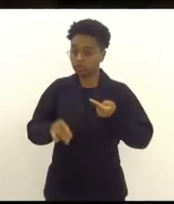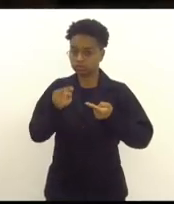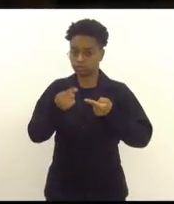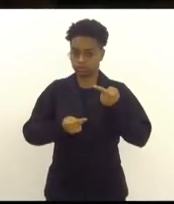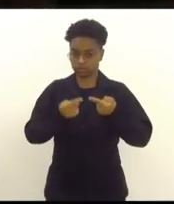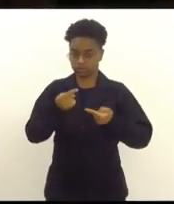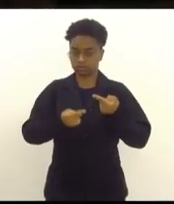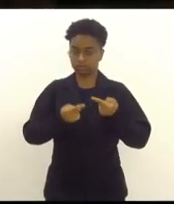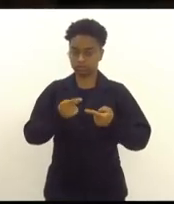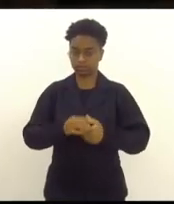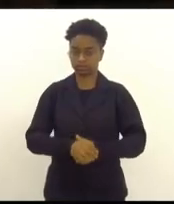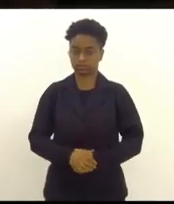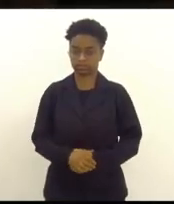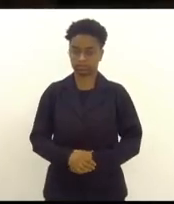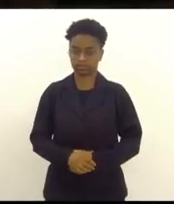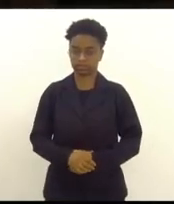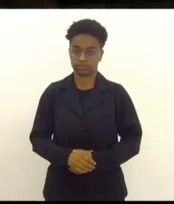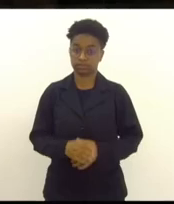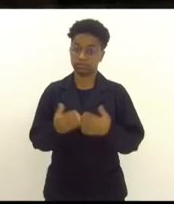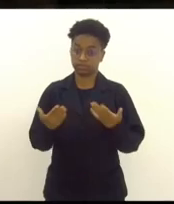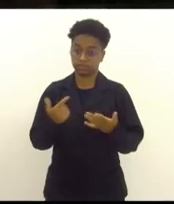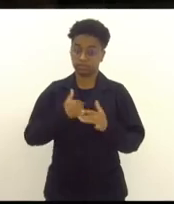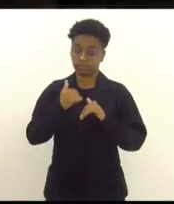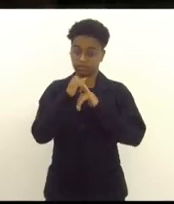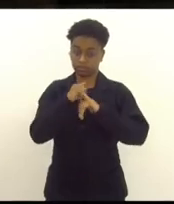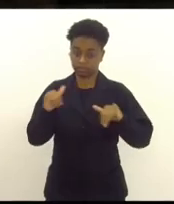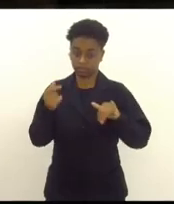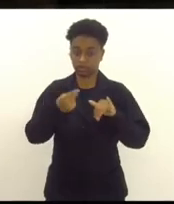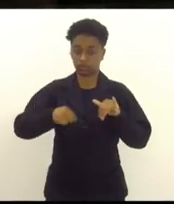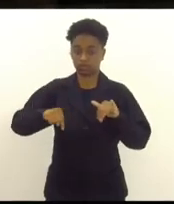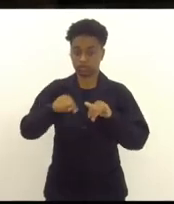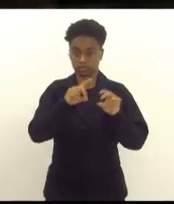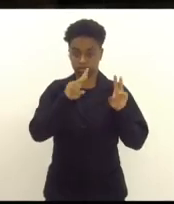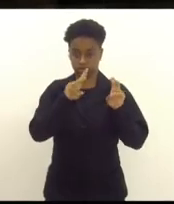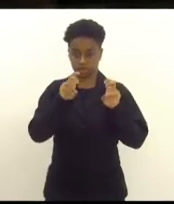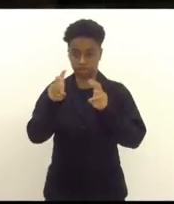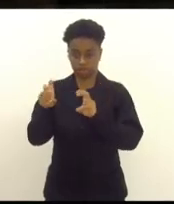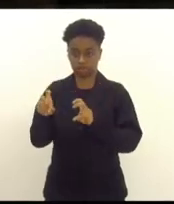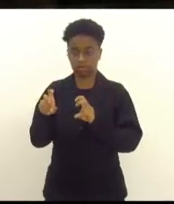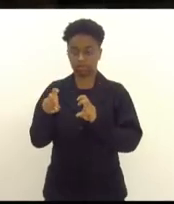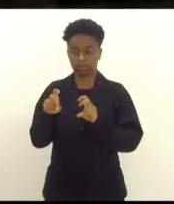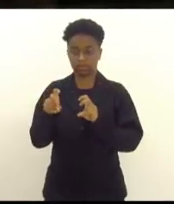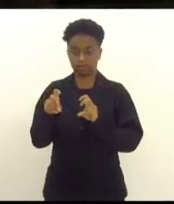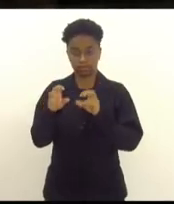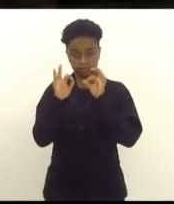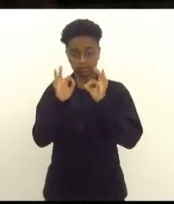discussão então tô chamando a atenção sobre esse tema exatamente